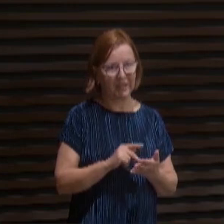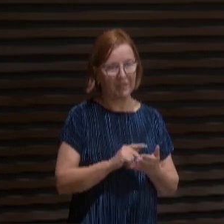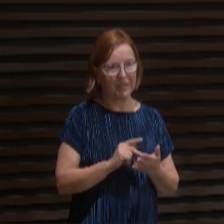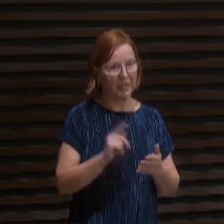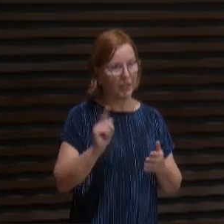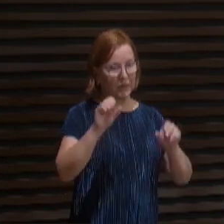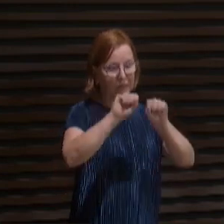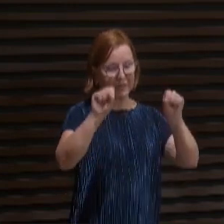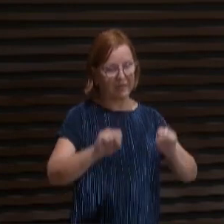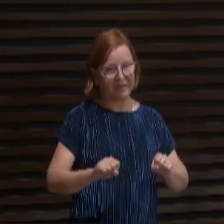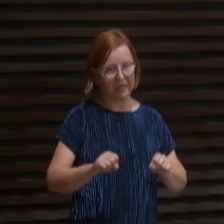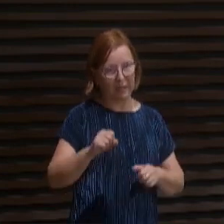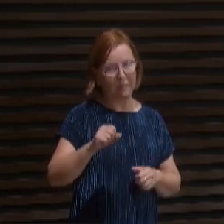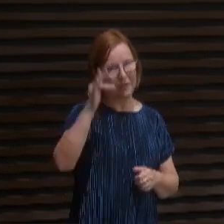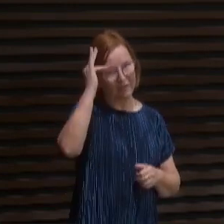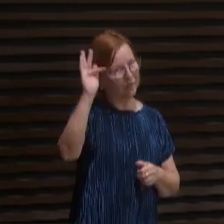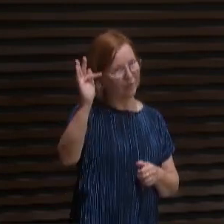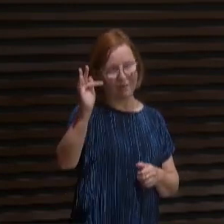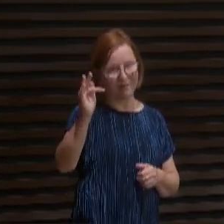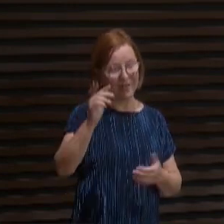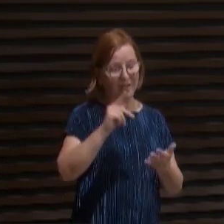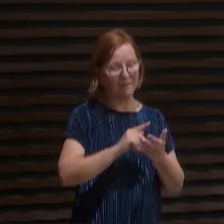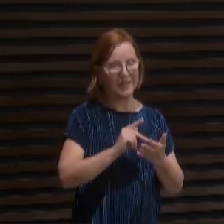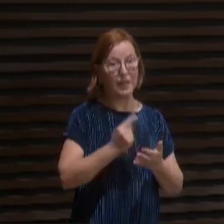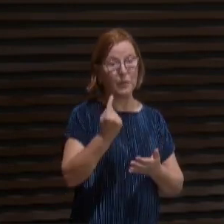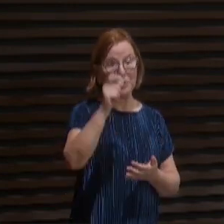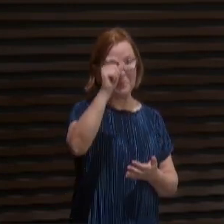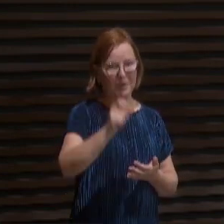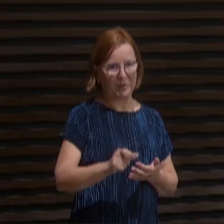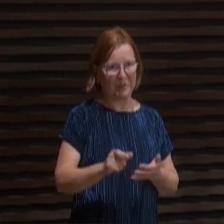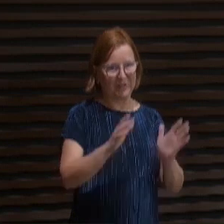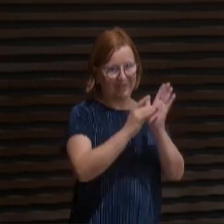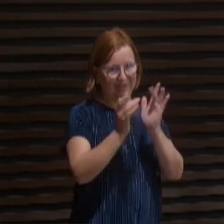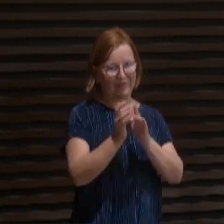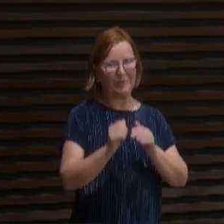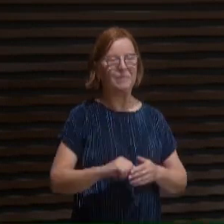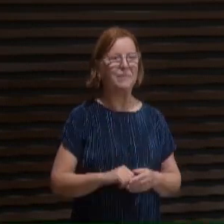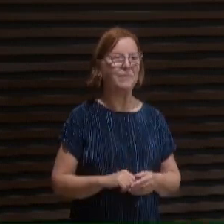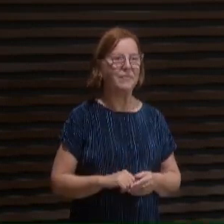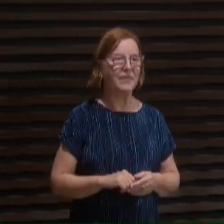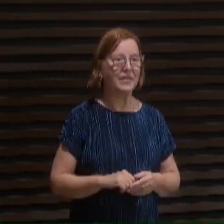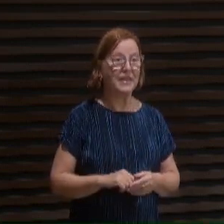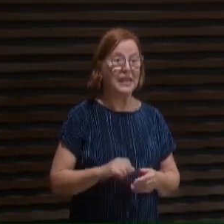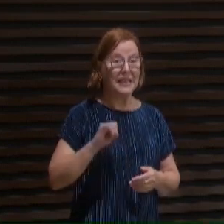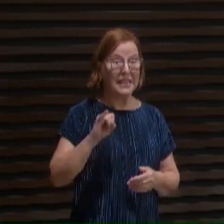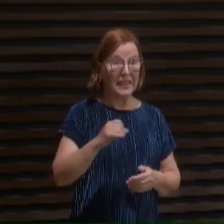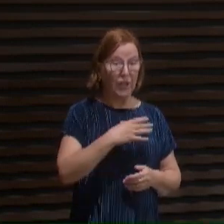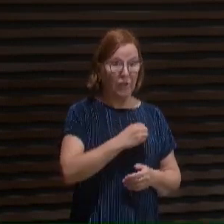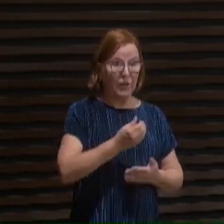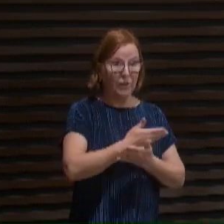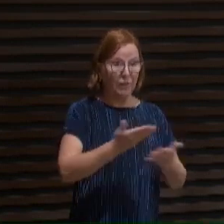A verdade é uma pessoa. E o que ele fez e o que ele faz. Jesus diz assim: se pois o Filho